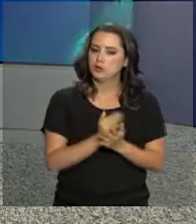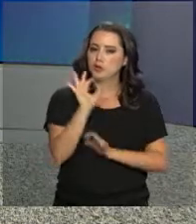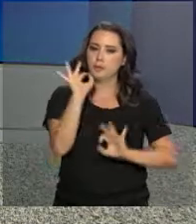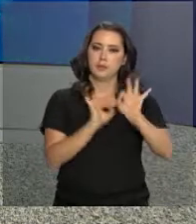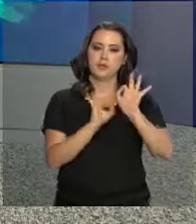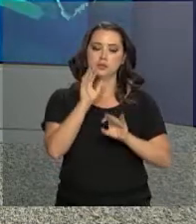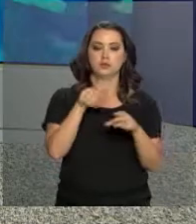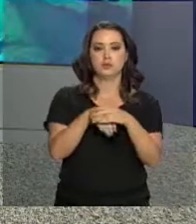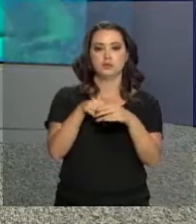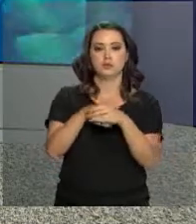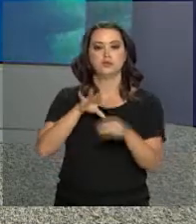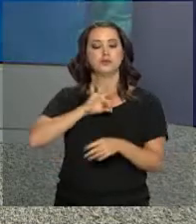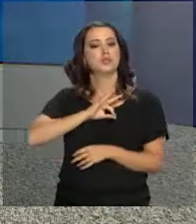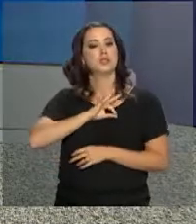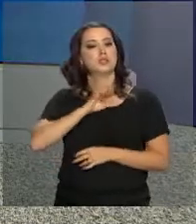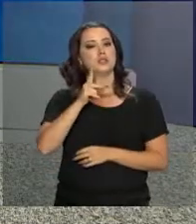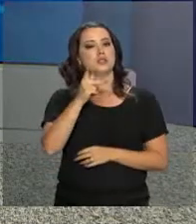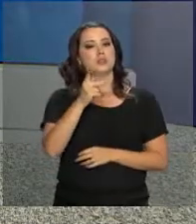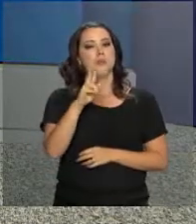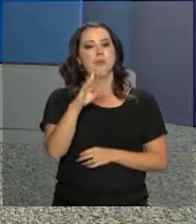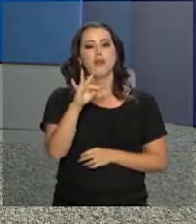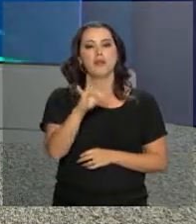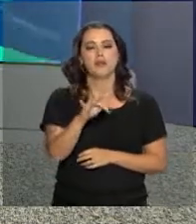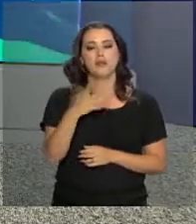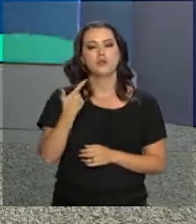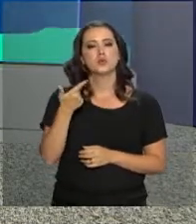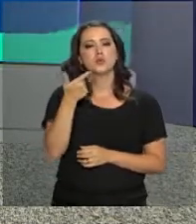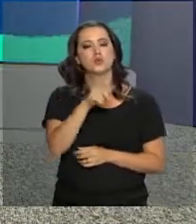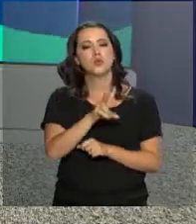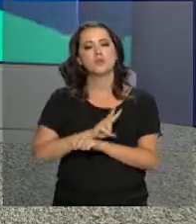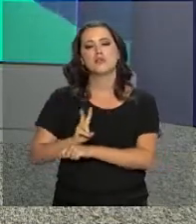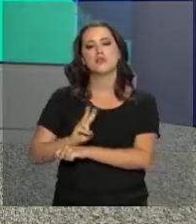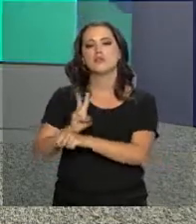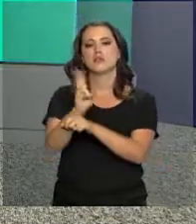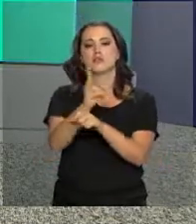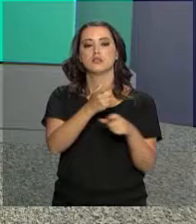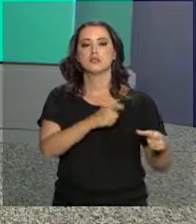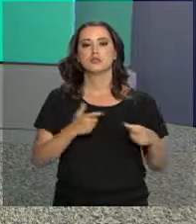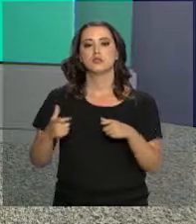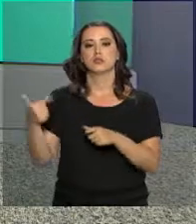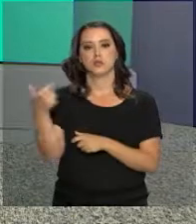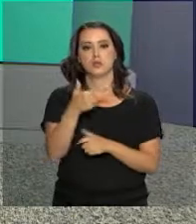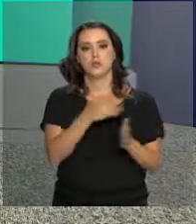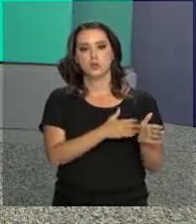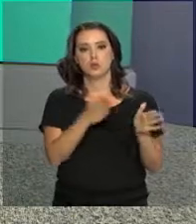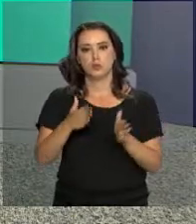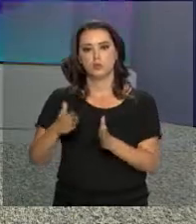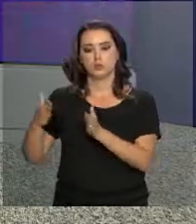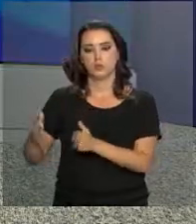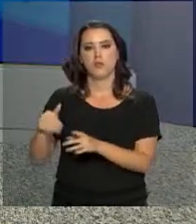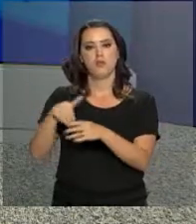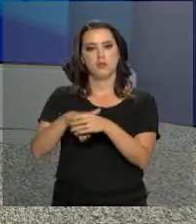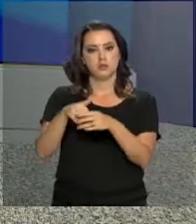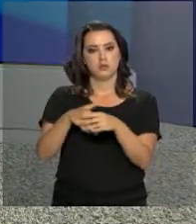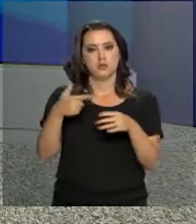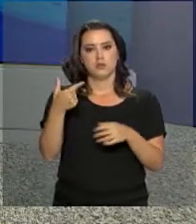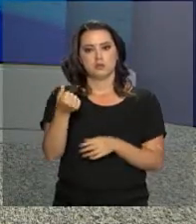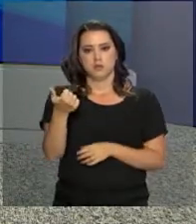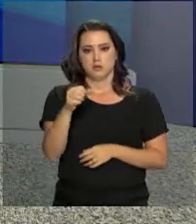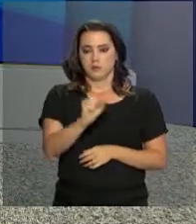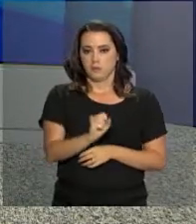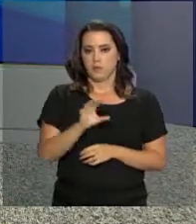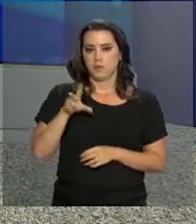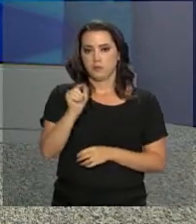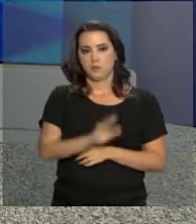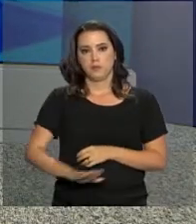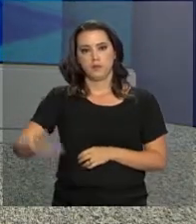Polícia Rodoviária Federal está reforçando a fiscalização nas rodovias com a segunda etapa da Operação Eleições 2018